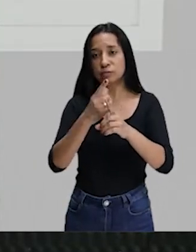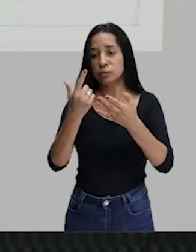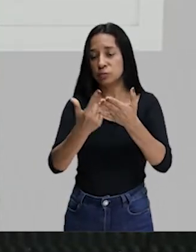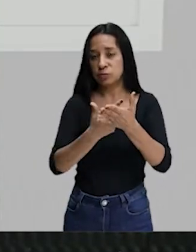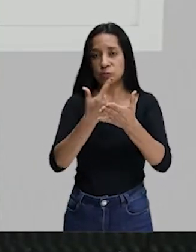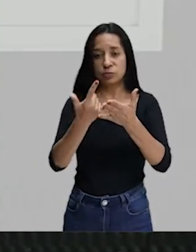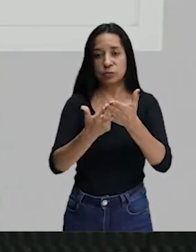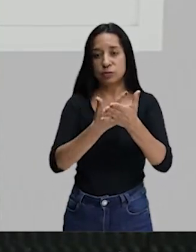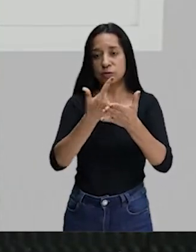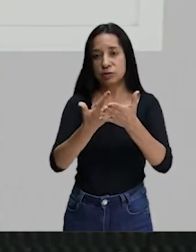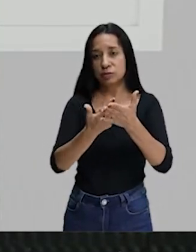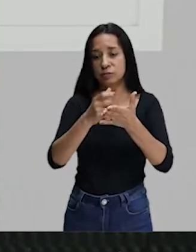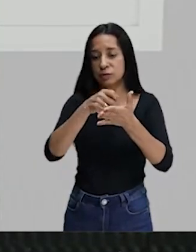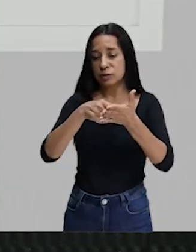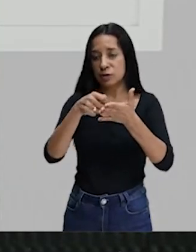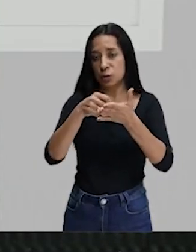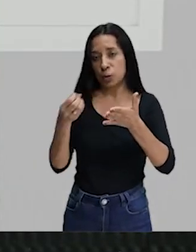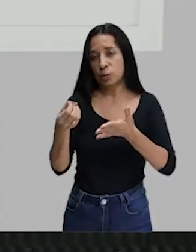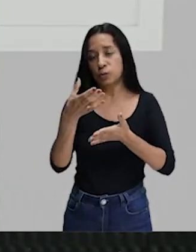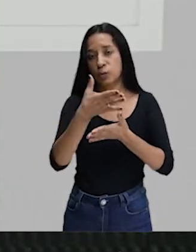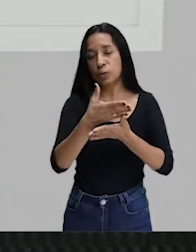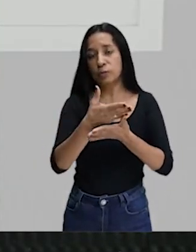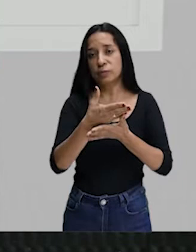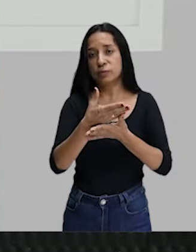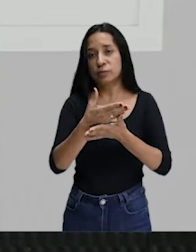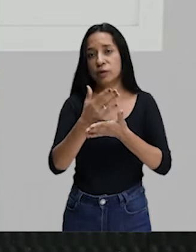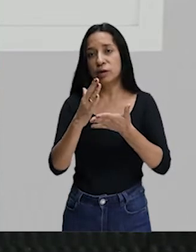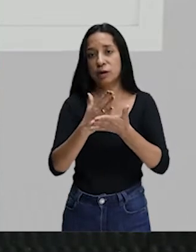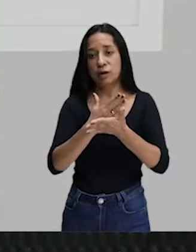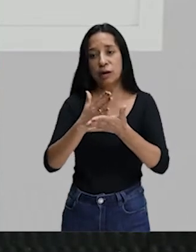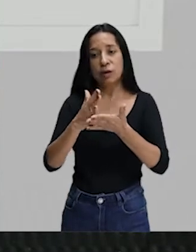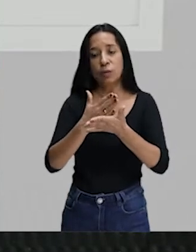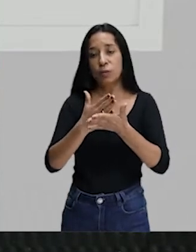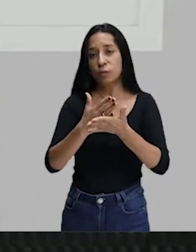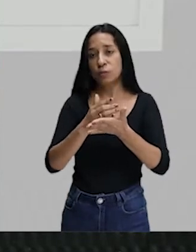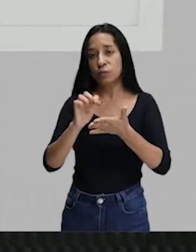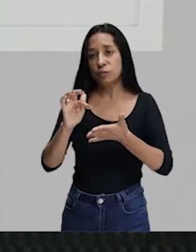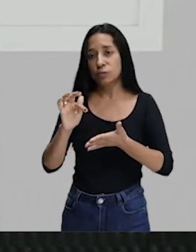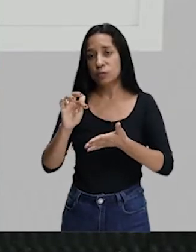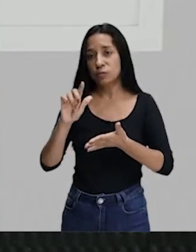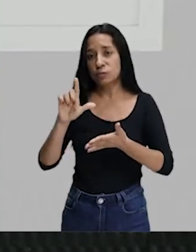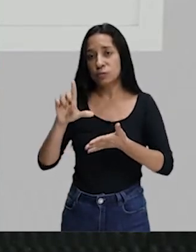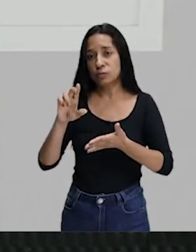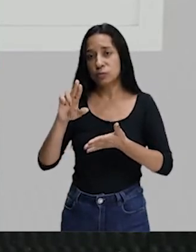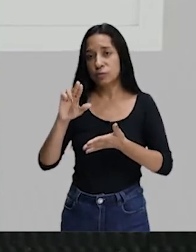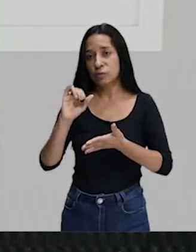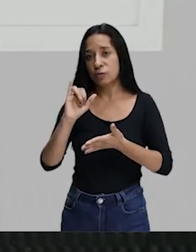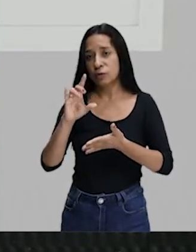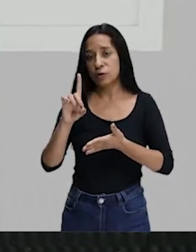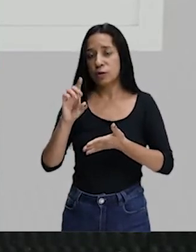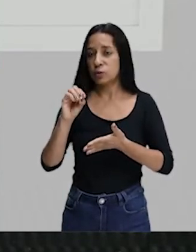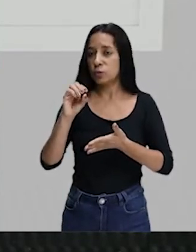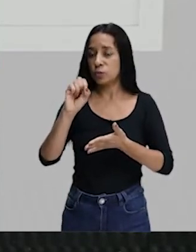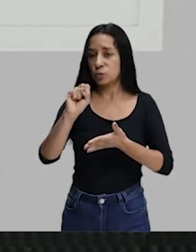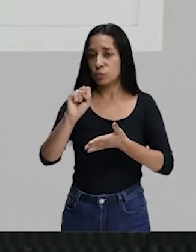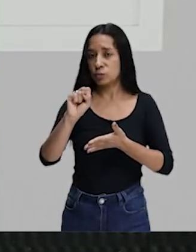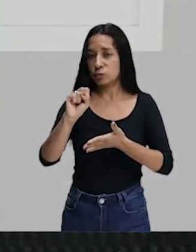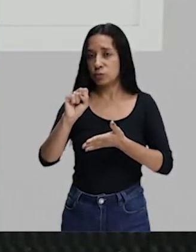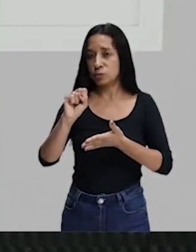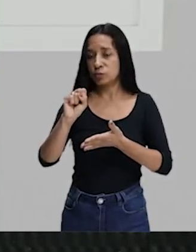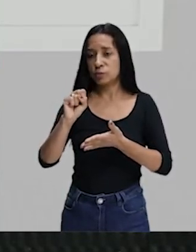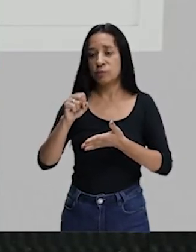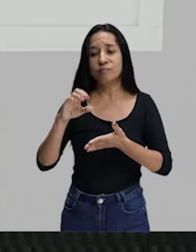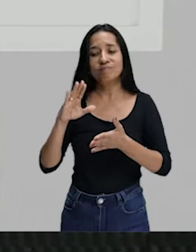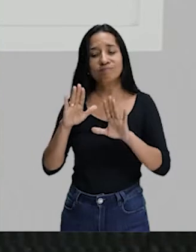livros, né, nas escrituras mais novas, em alguns fluidos, dependendo da viscosidade,